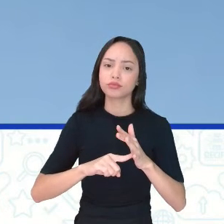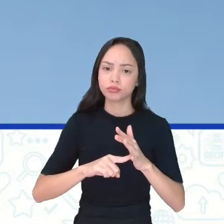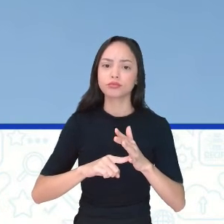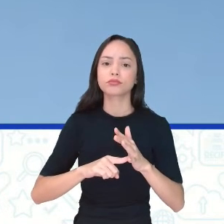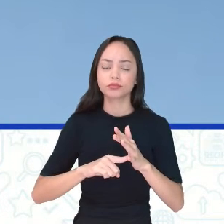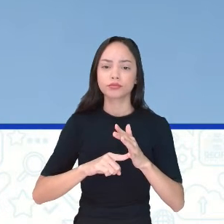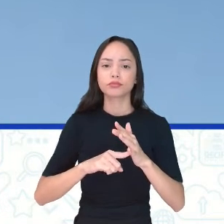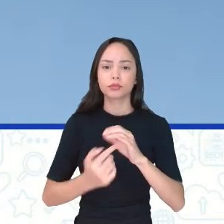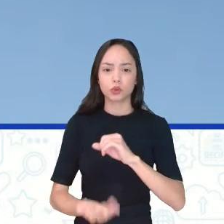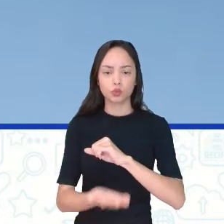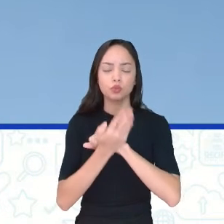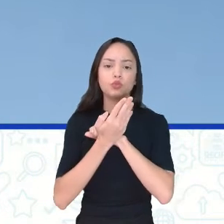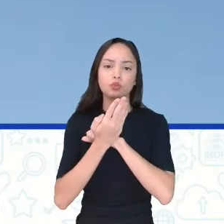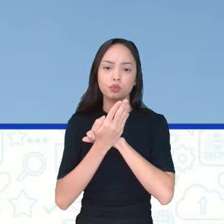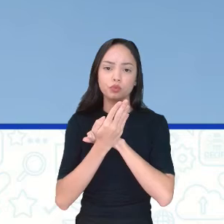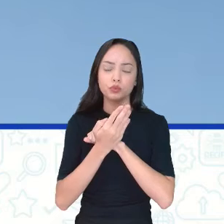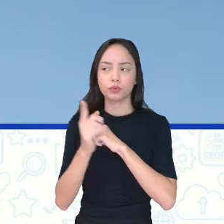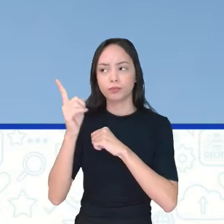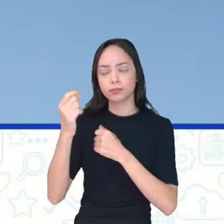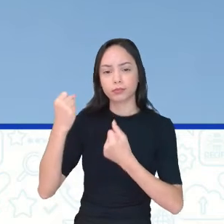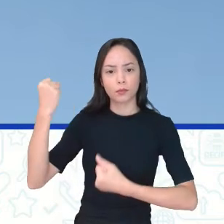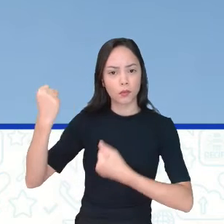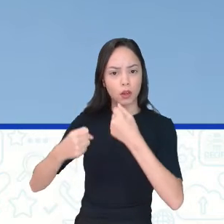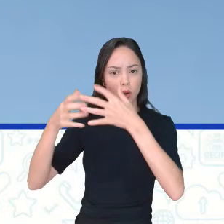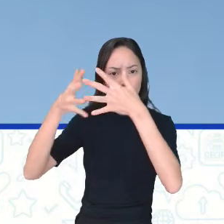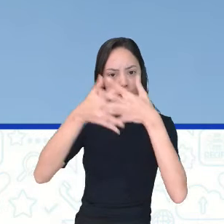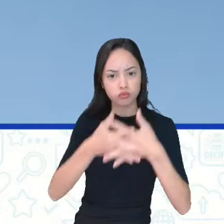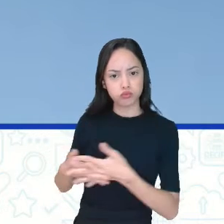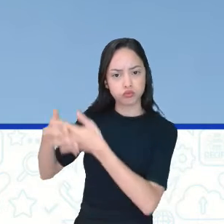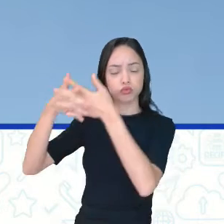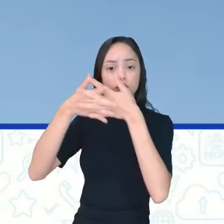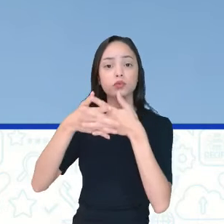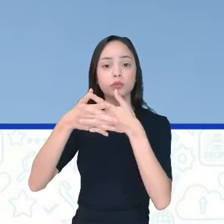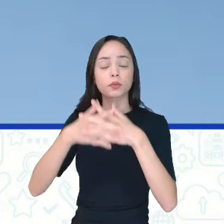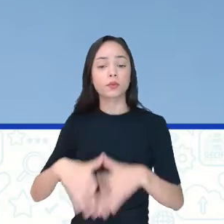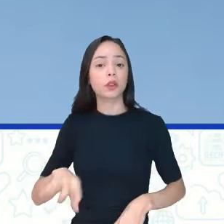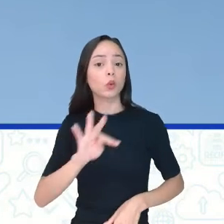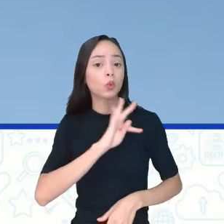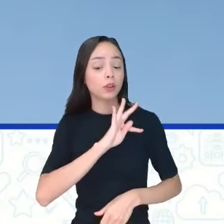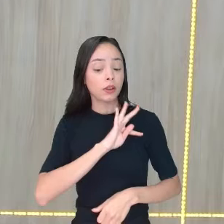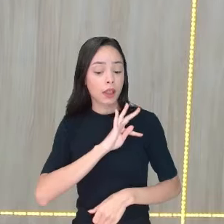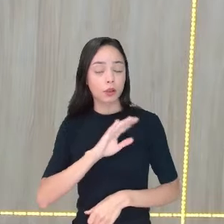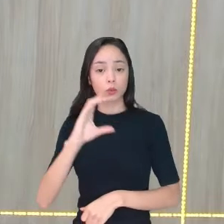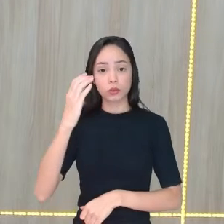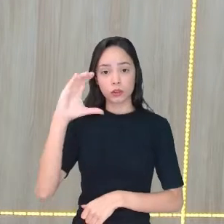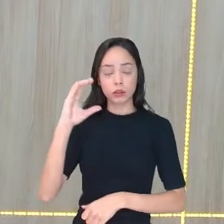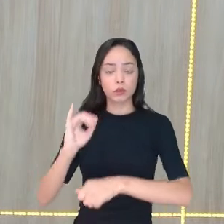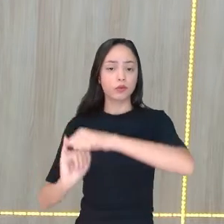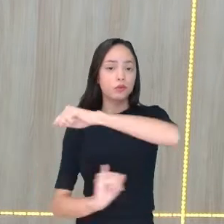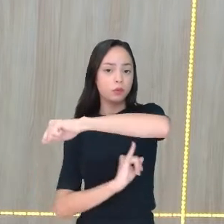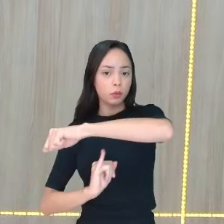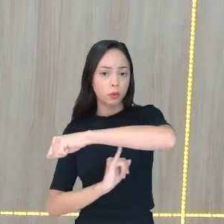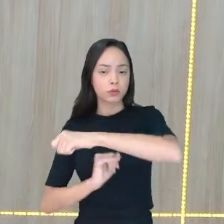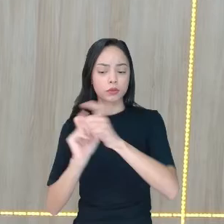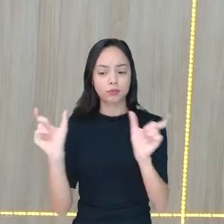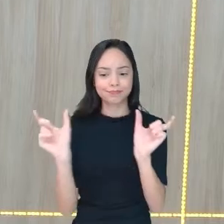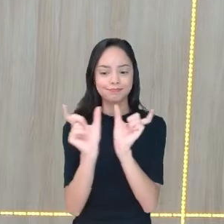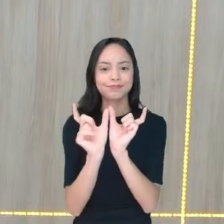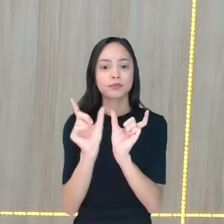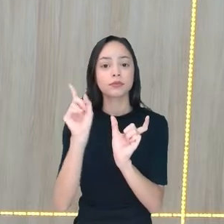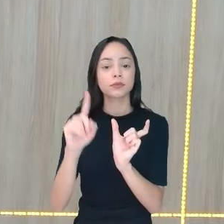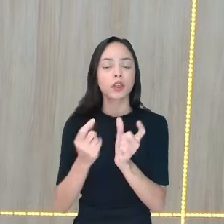mecânica, como o trator aqui. E o meio técnico científico informacional é, por exemplo, uma